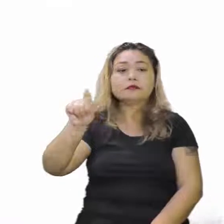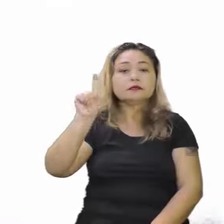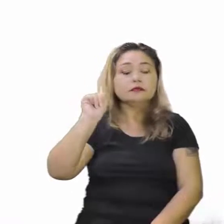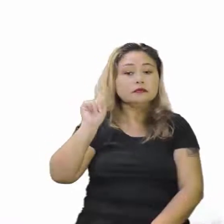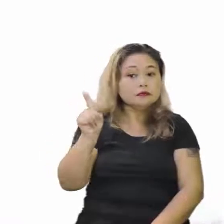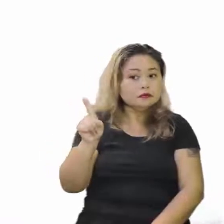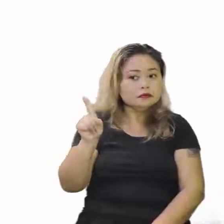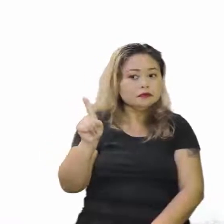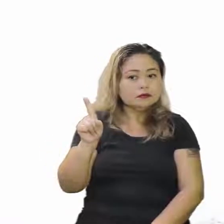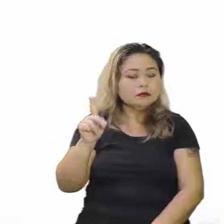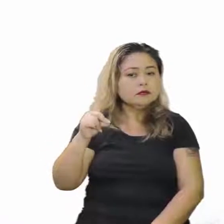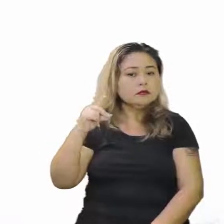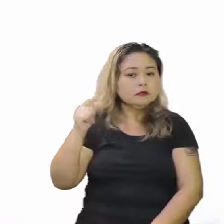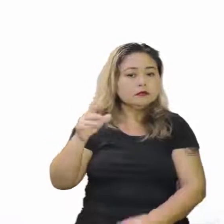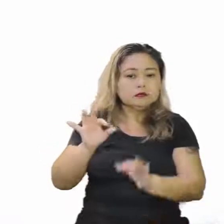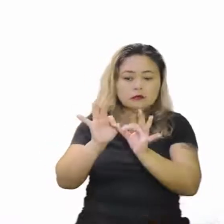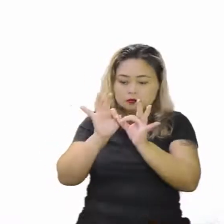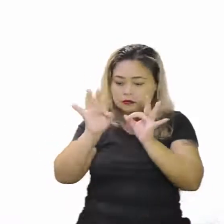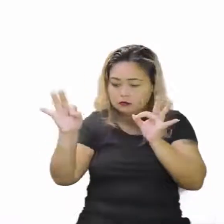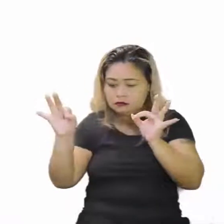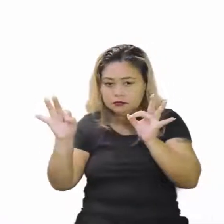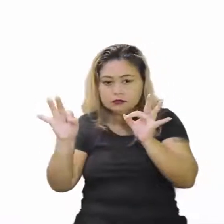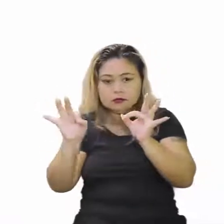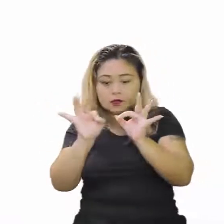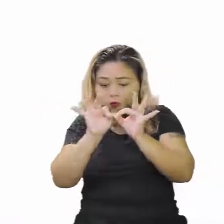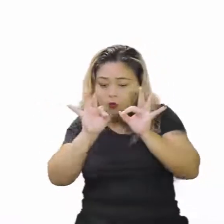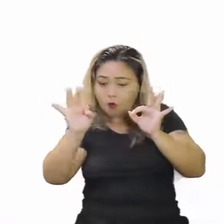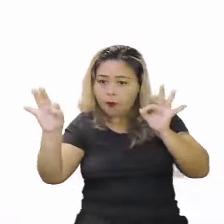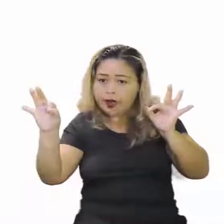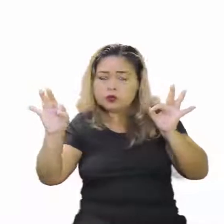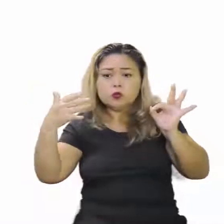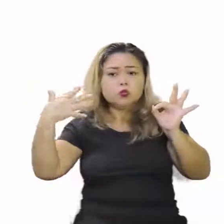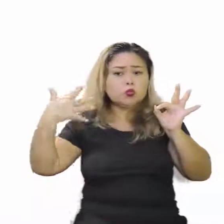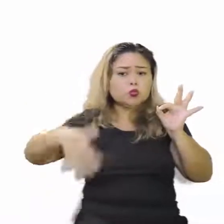queridos, isso aqui tem mais de 1 metro de largura, tá? Coisa de louco isso aqui.